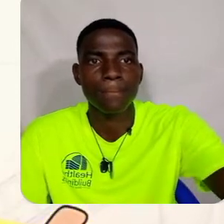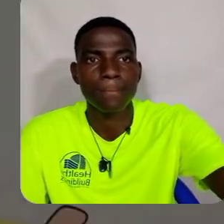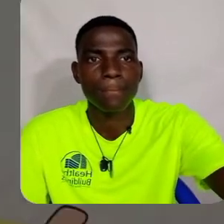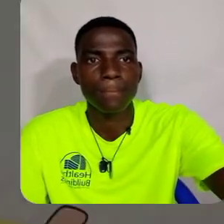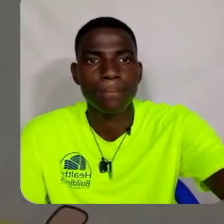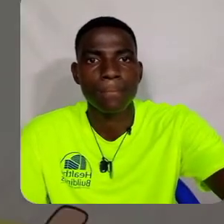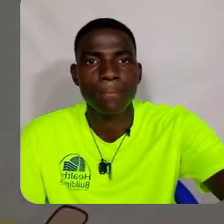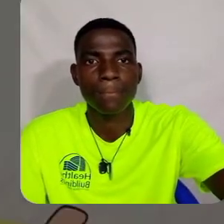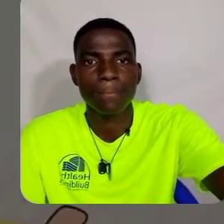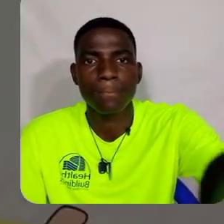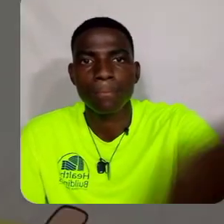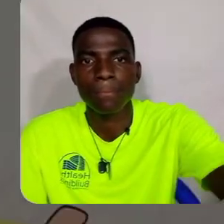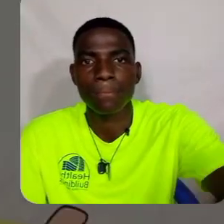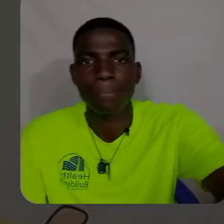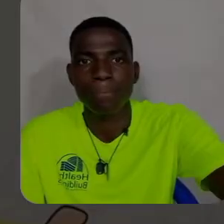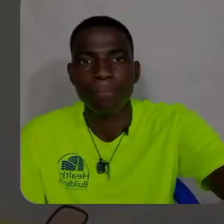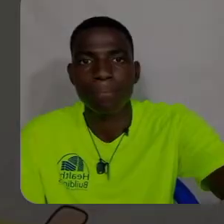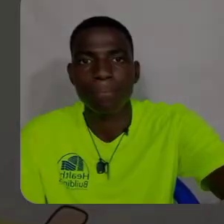provavelmente você já ouviu falar.